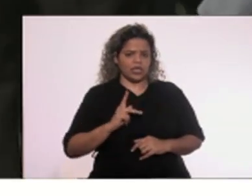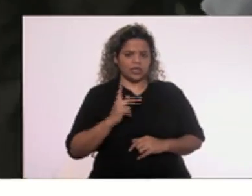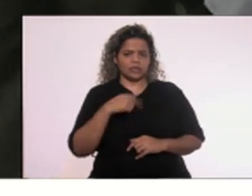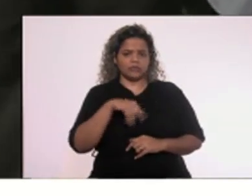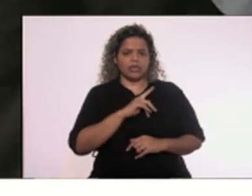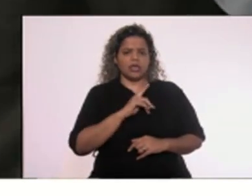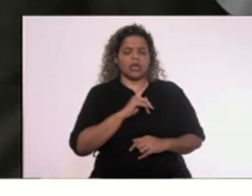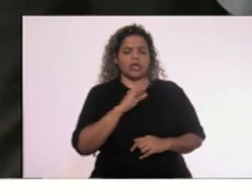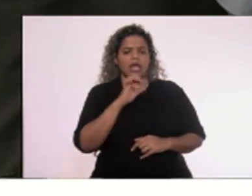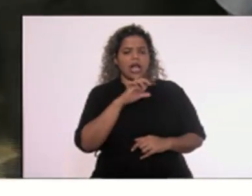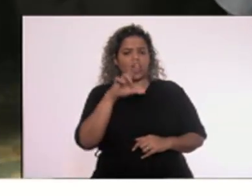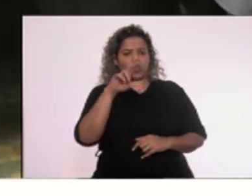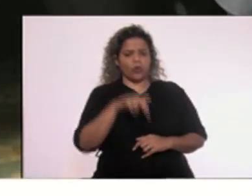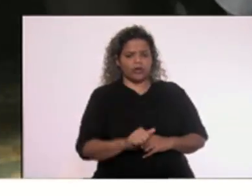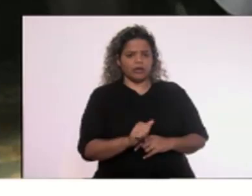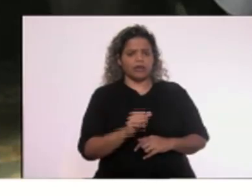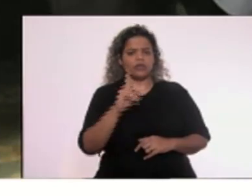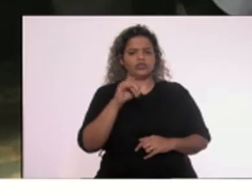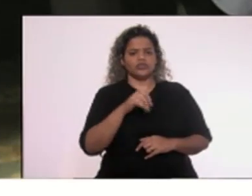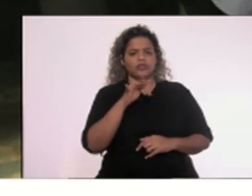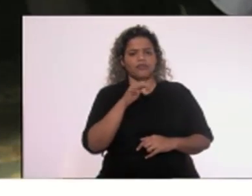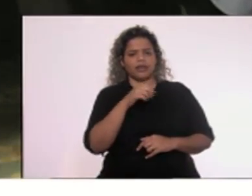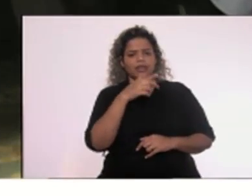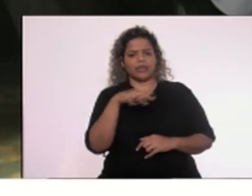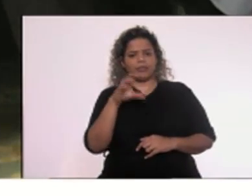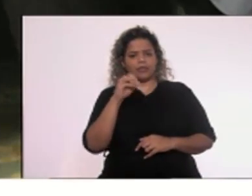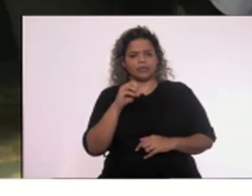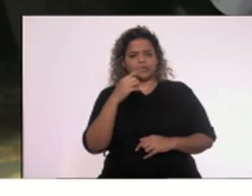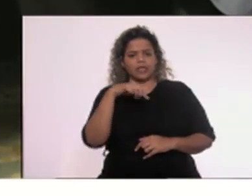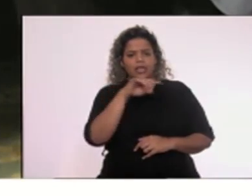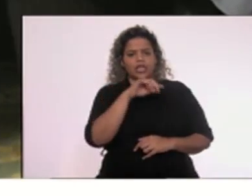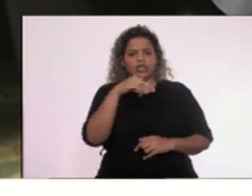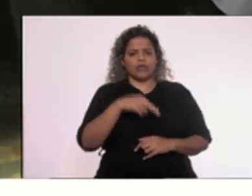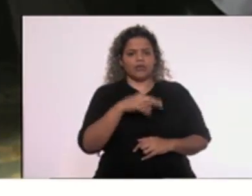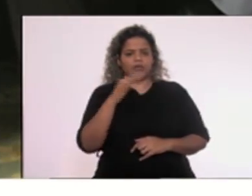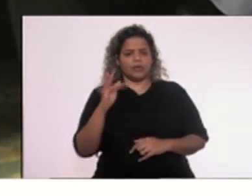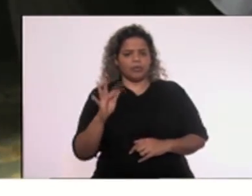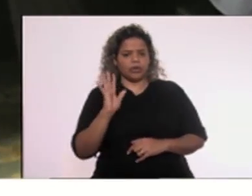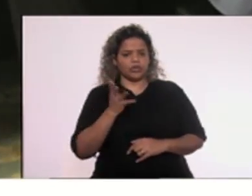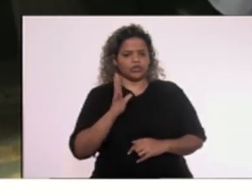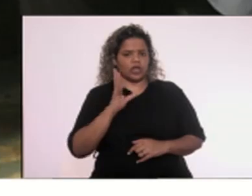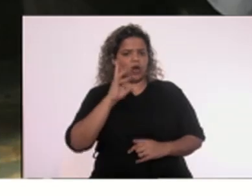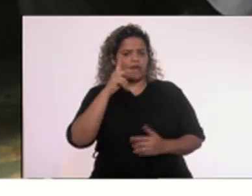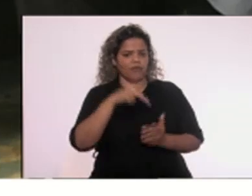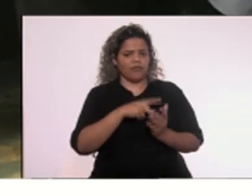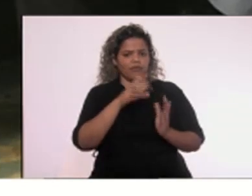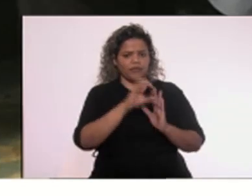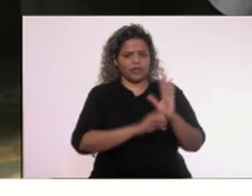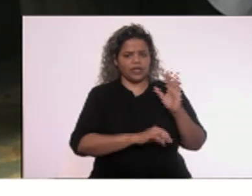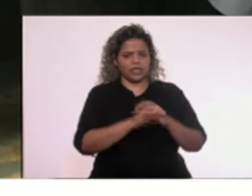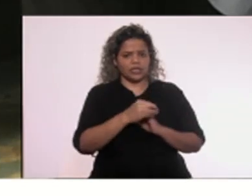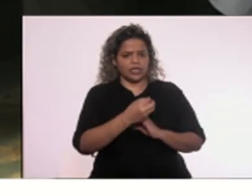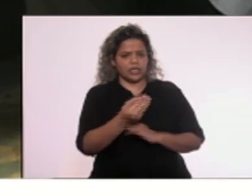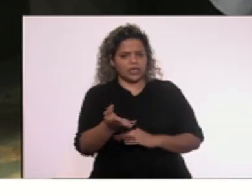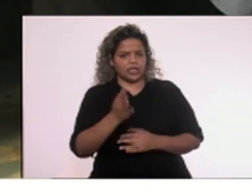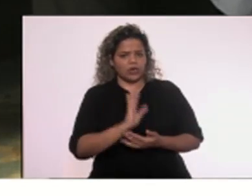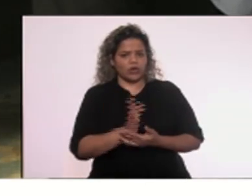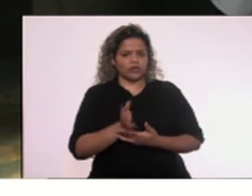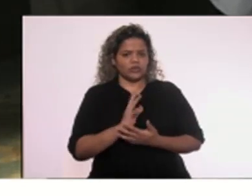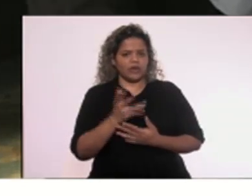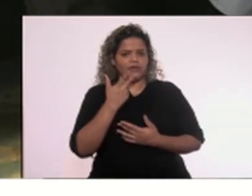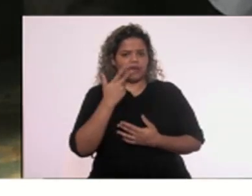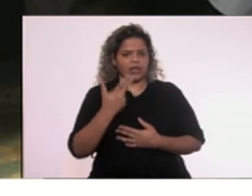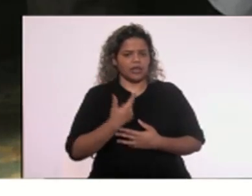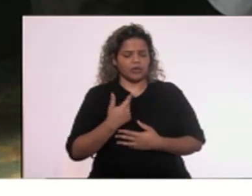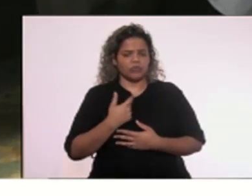de calúnia e difamação de rede social lá em Nova Friburgo. Já entregamos o ofício dizendo